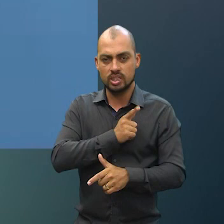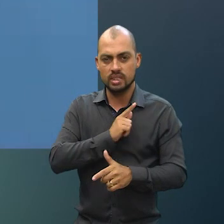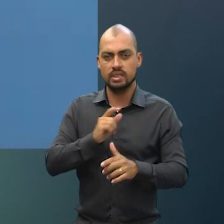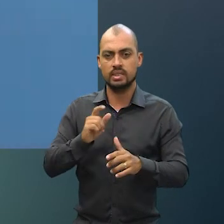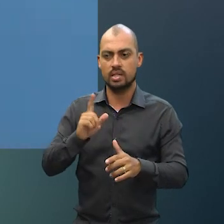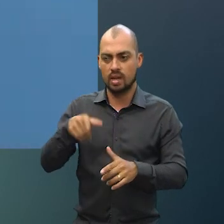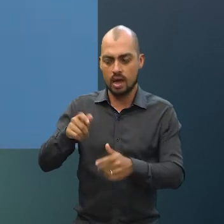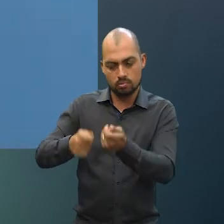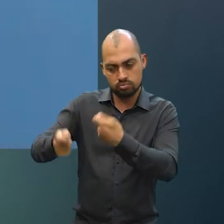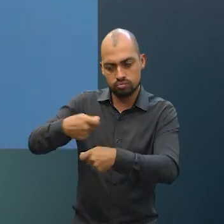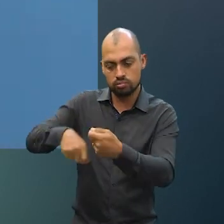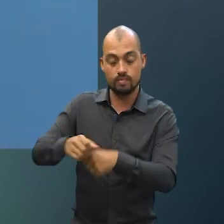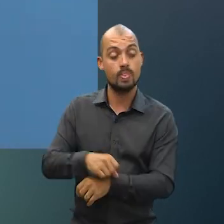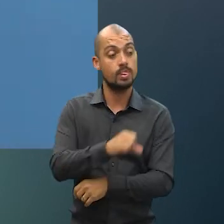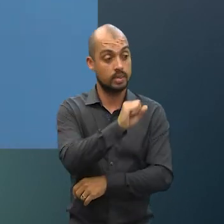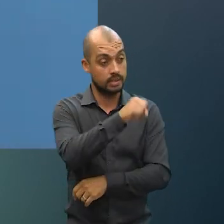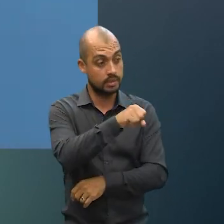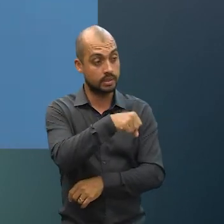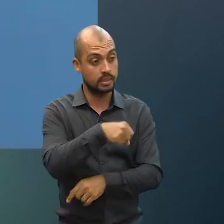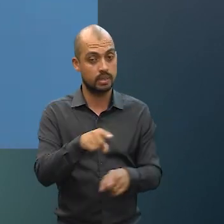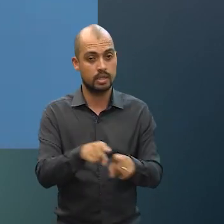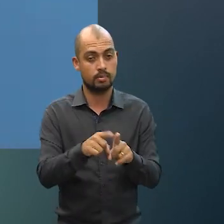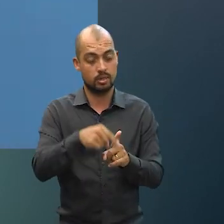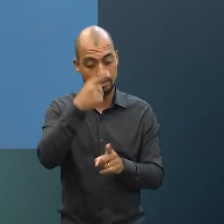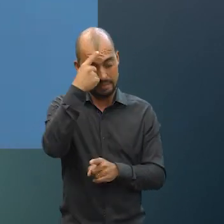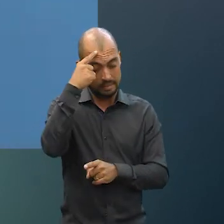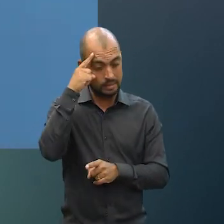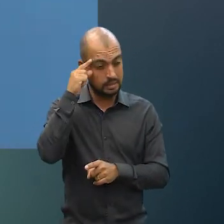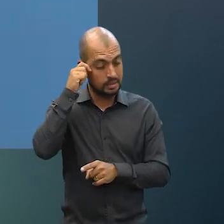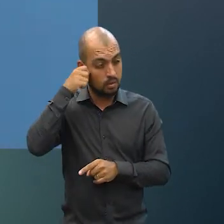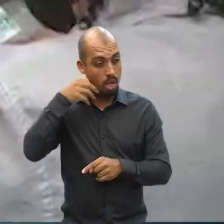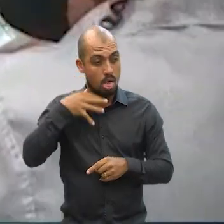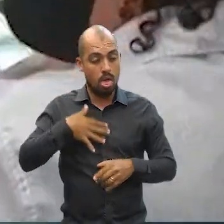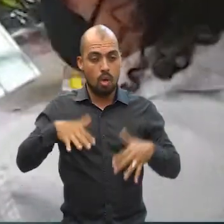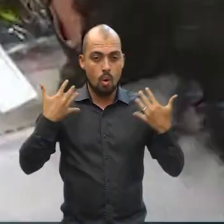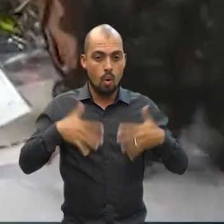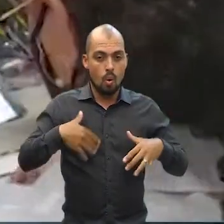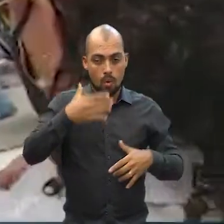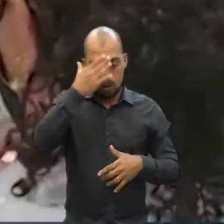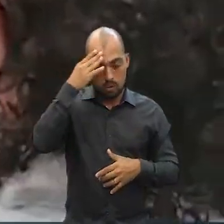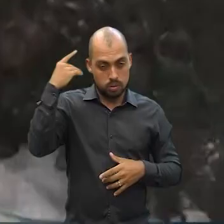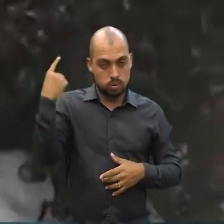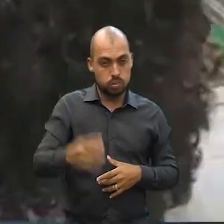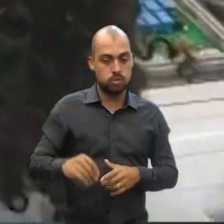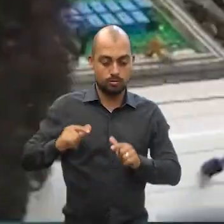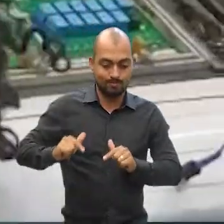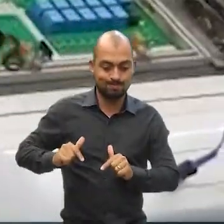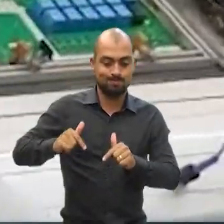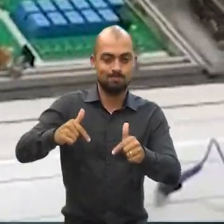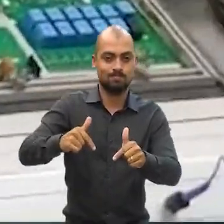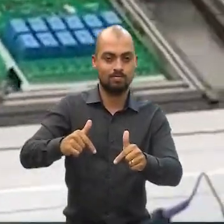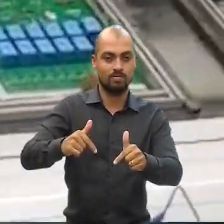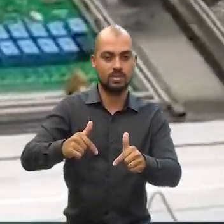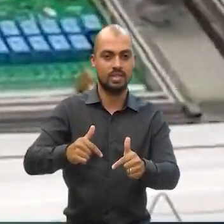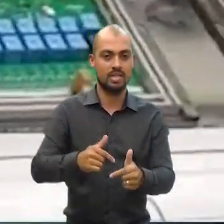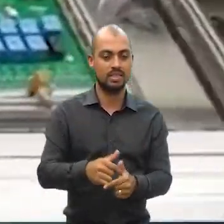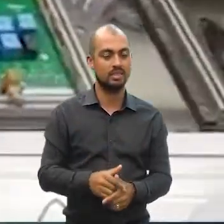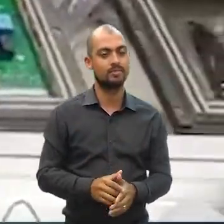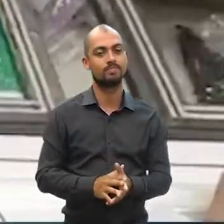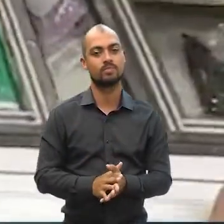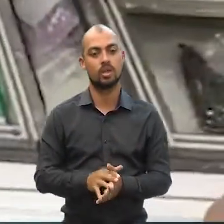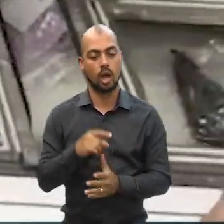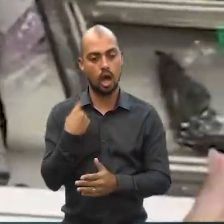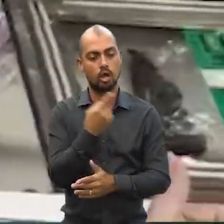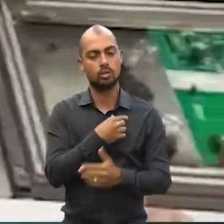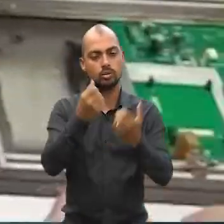E muito suor. Não tem como não descartar todo o esforço e aqui a gente fala que